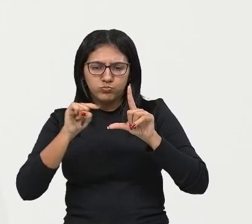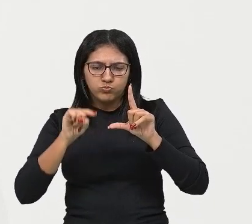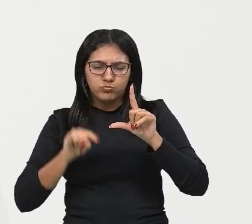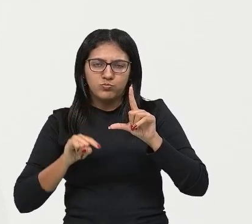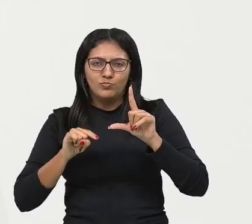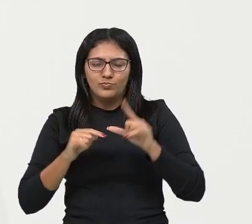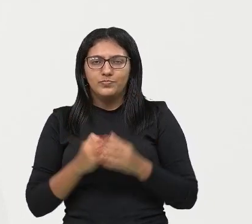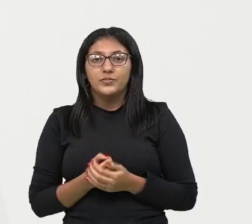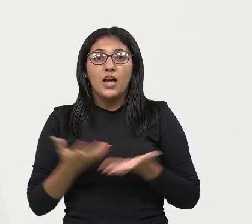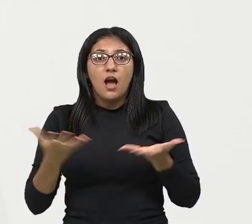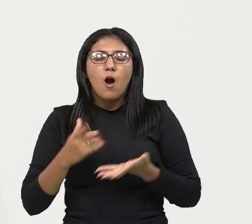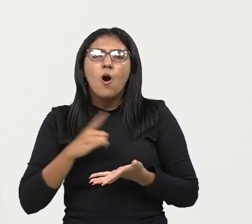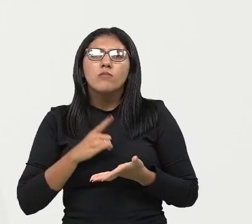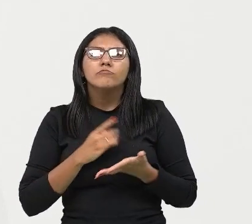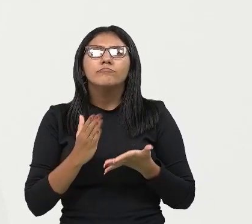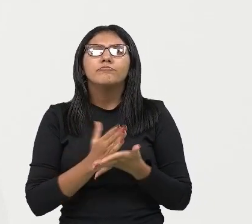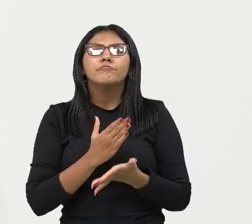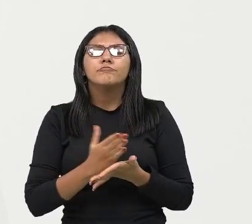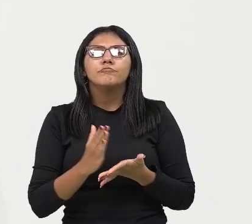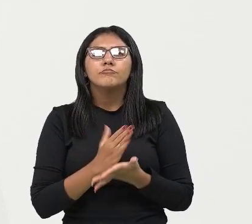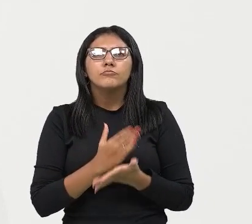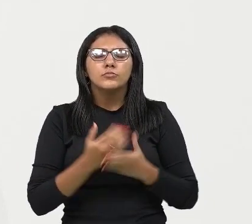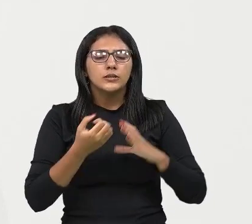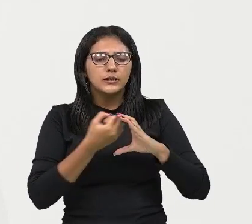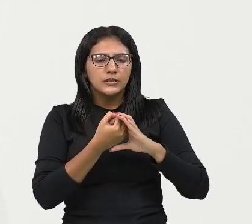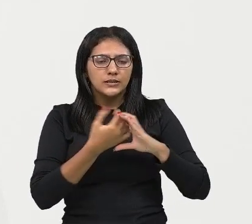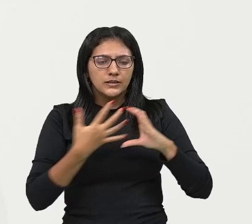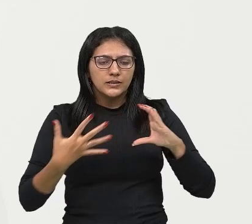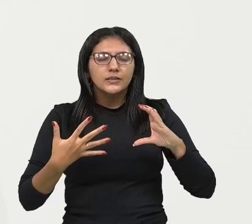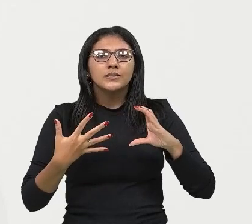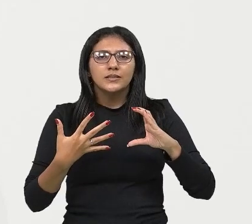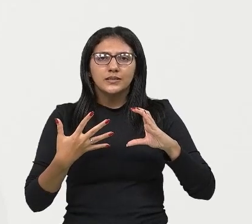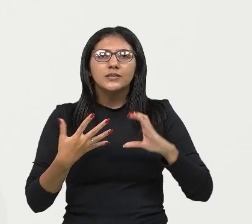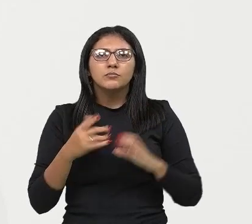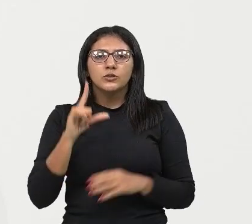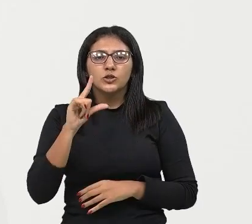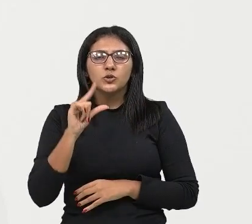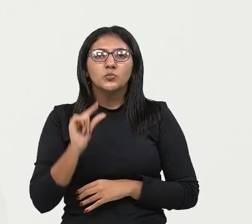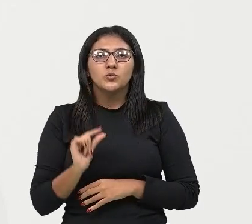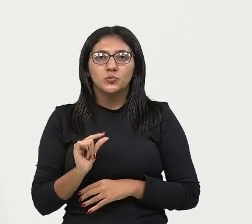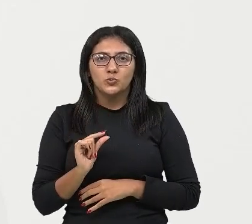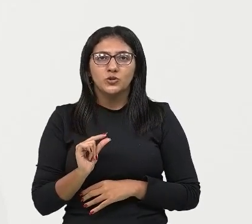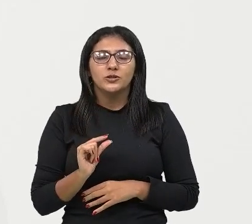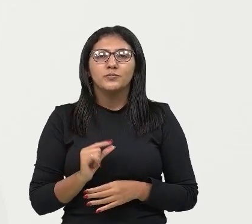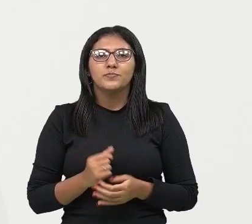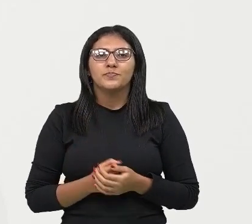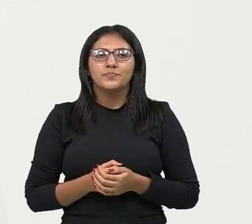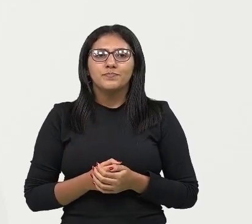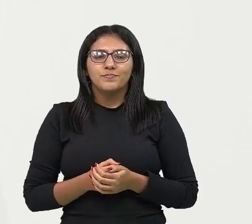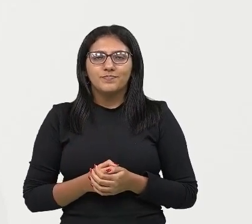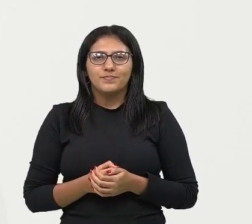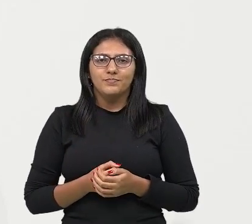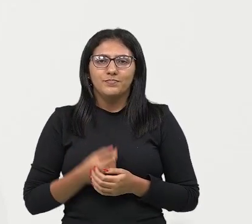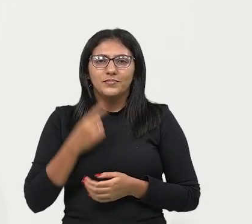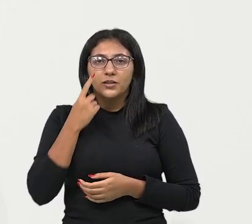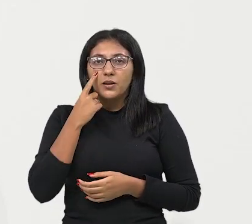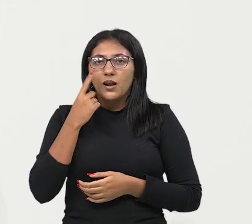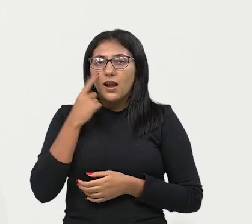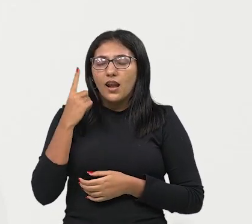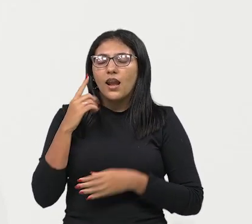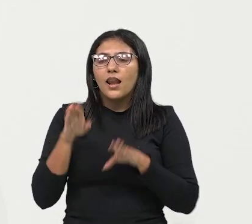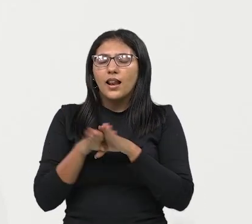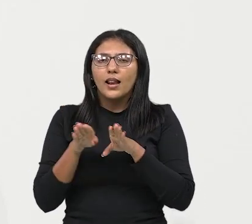alguns fatores que contribuíram para diminuir essa taxa de natalidade e a taxa de fecundidade do